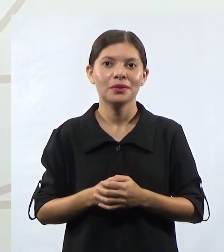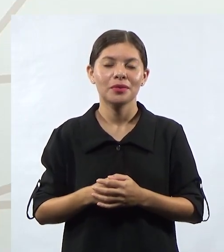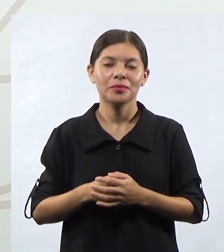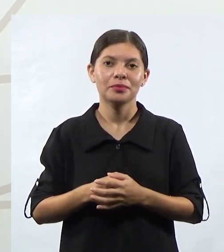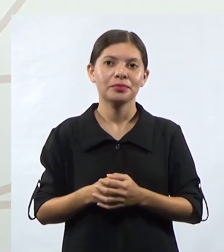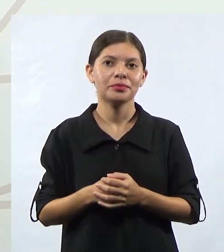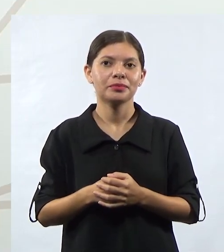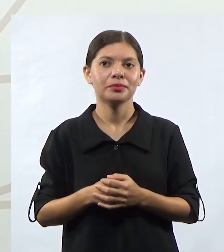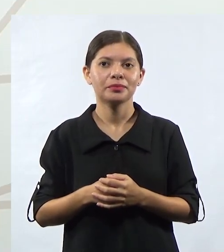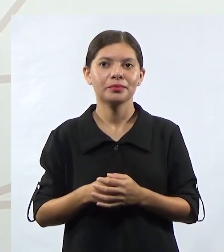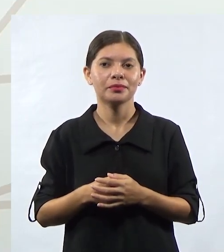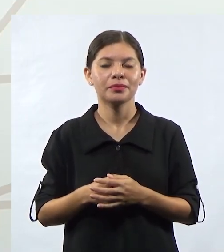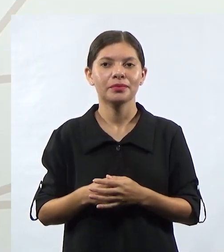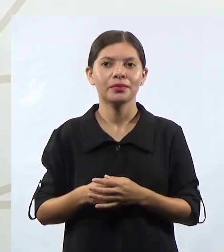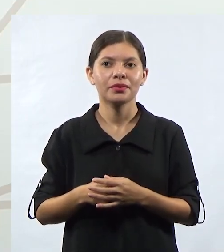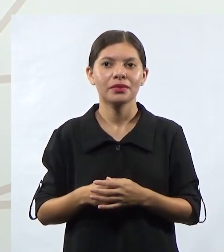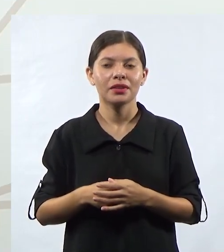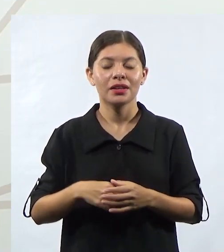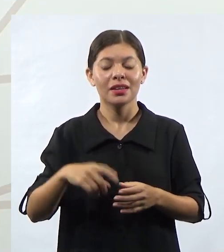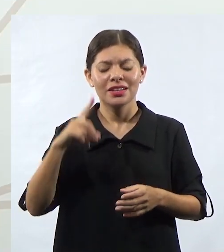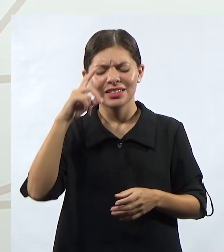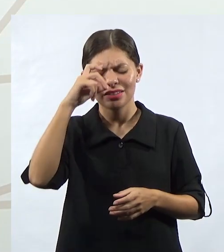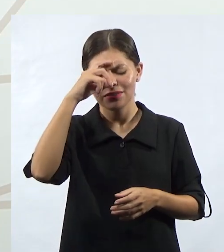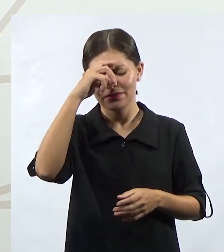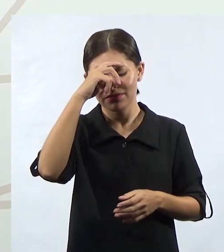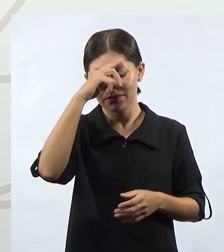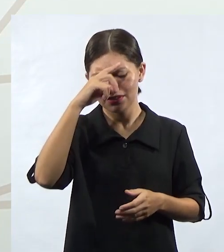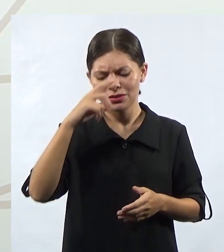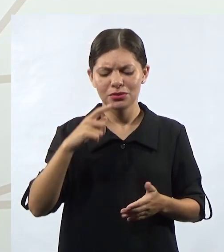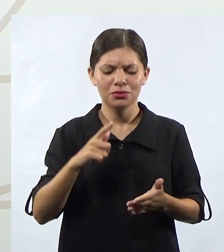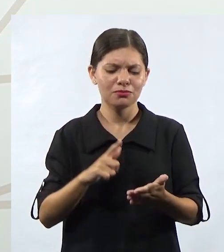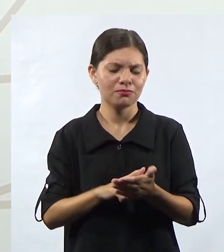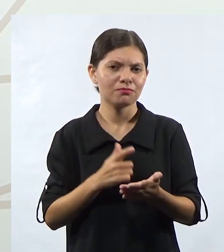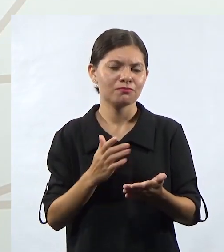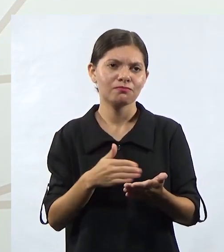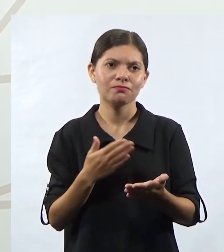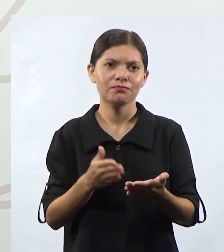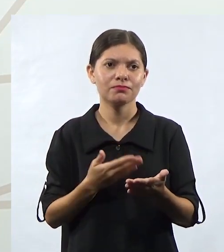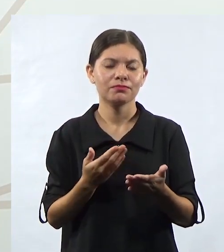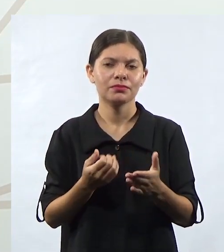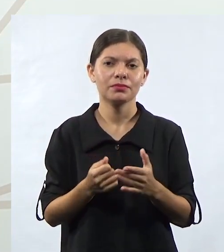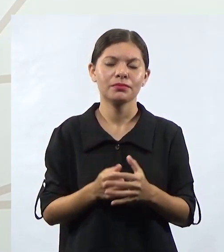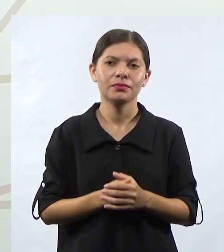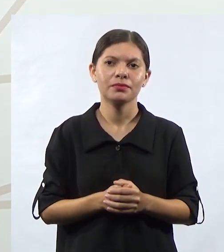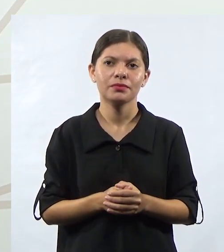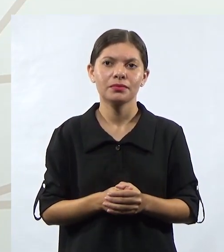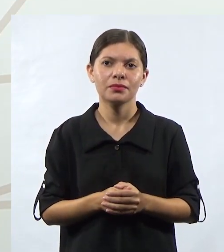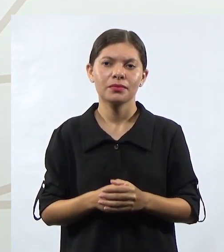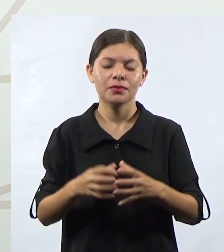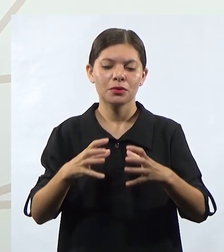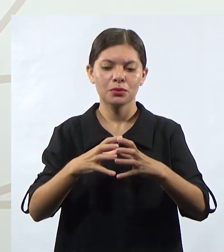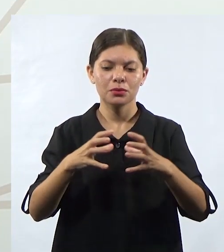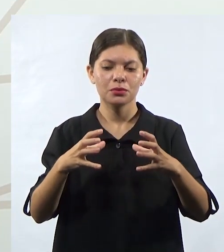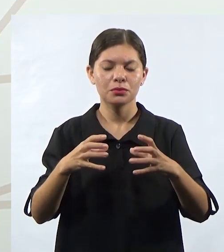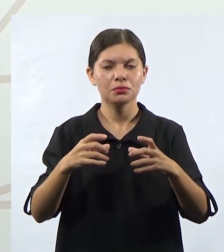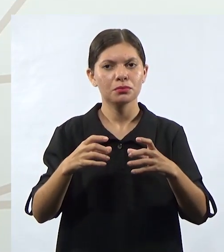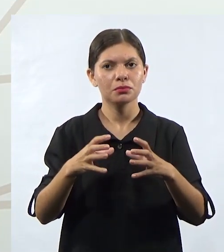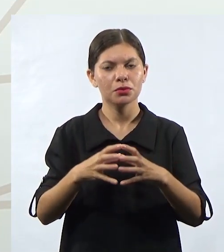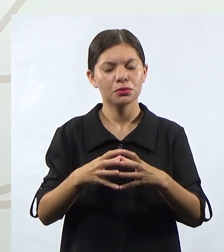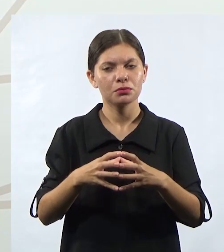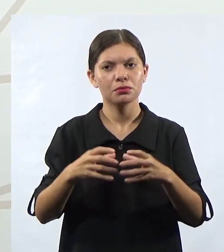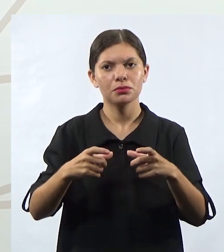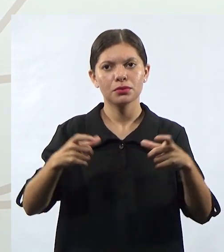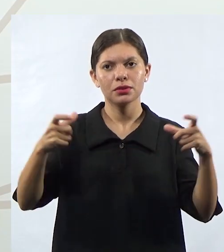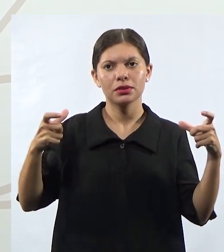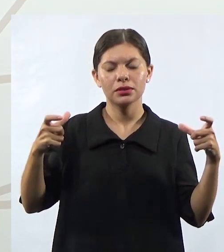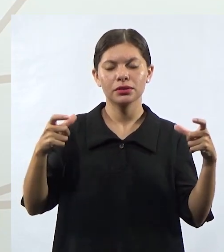vezes participam, né? Porque é difícil conciliar uma agenda de um grupo, né? Ainda mais se for um grupo grande. E nessa divisão, professor, acredito